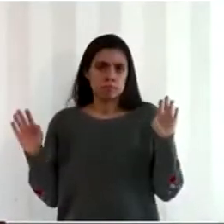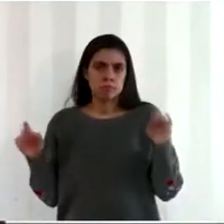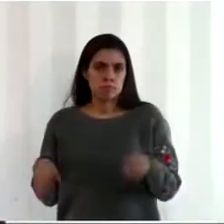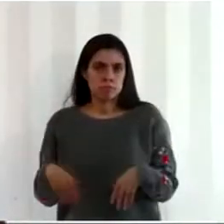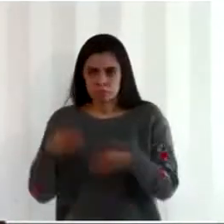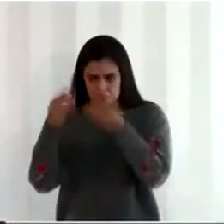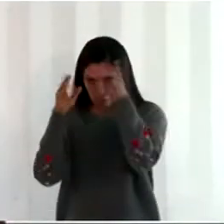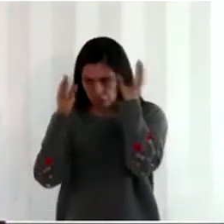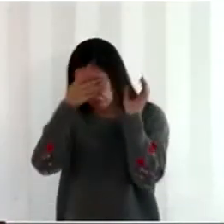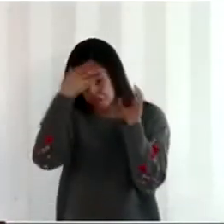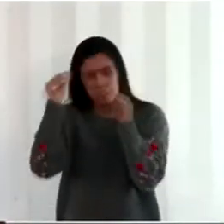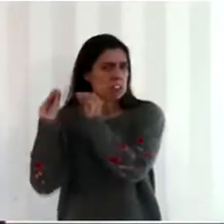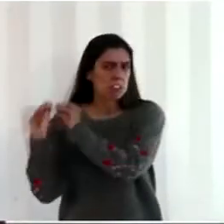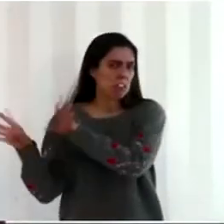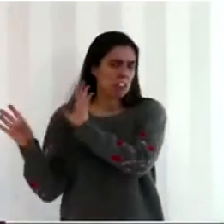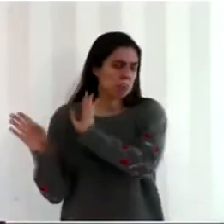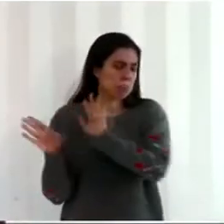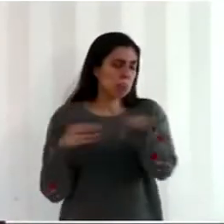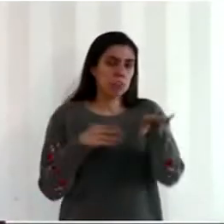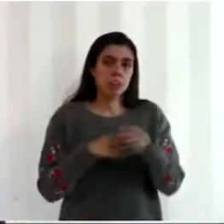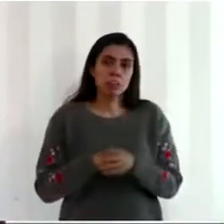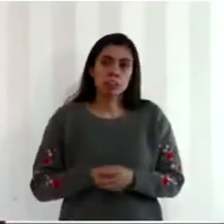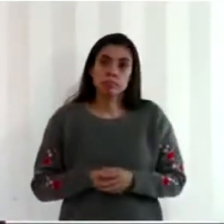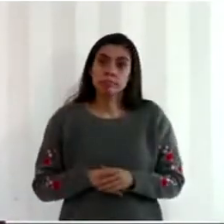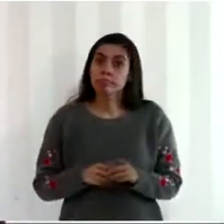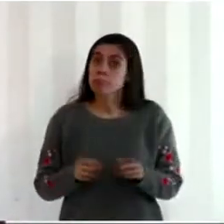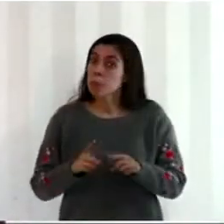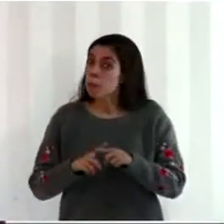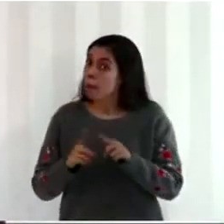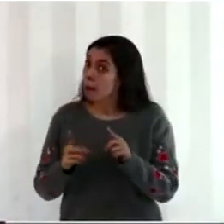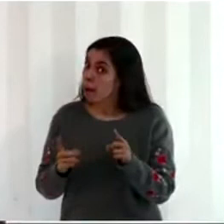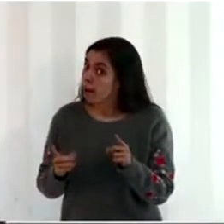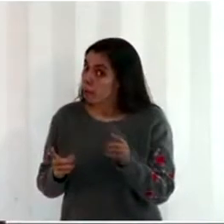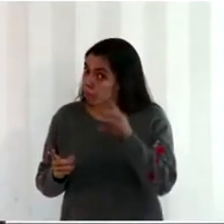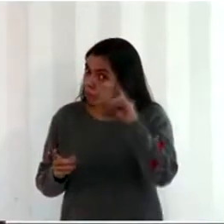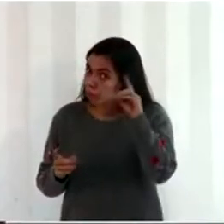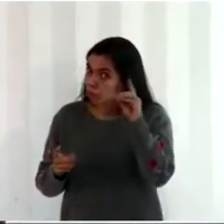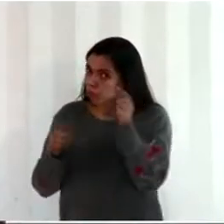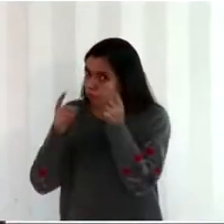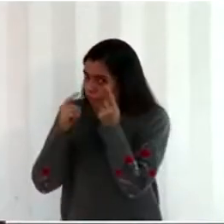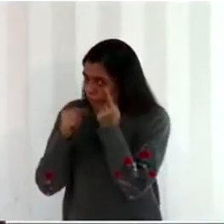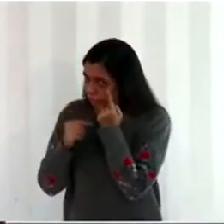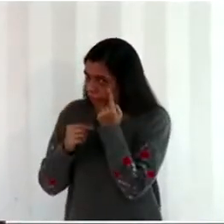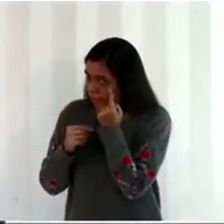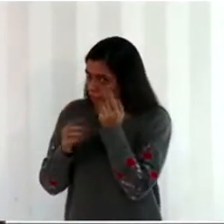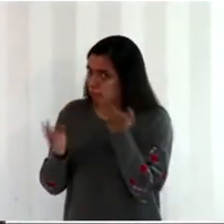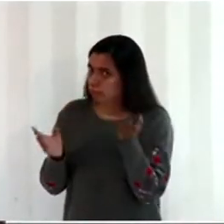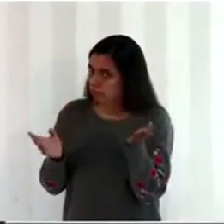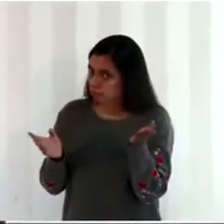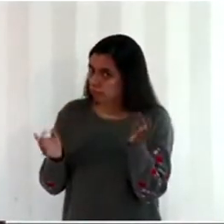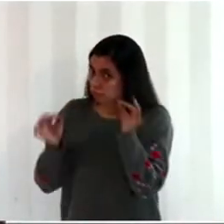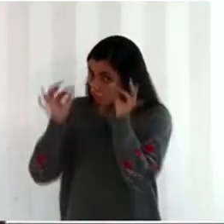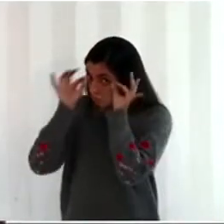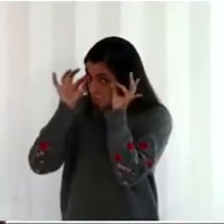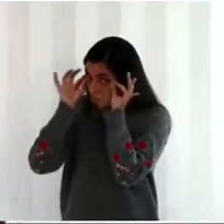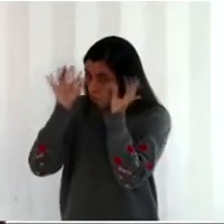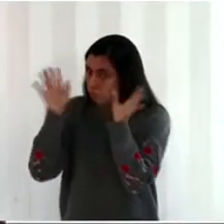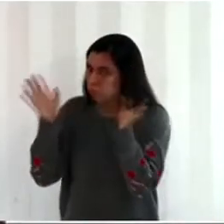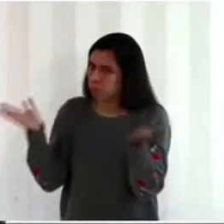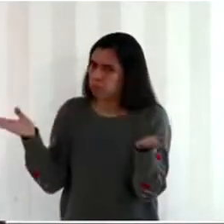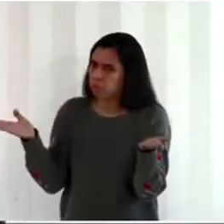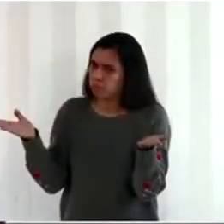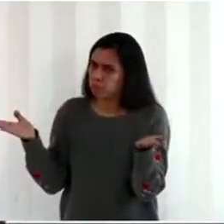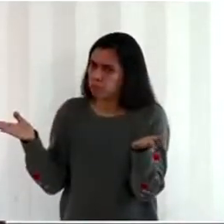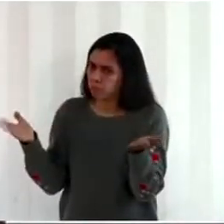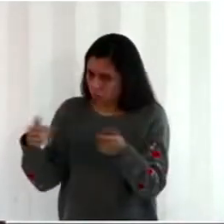mão na vida da economia do povo daquela época. Como? Nada produzia, o campo não produzia, Deus não mandava